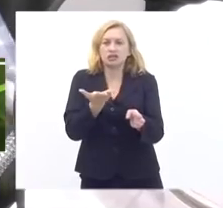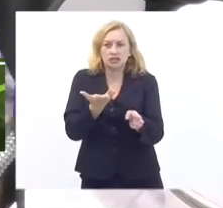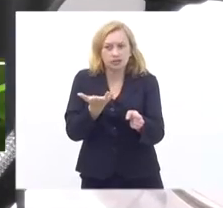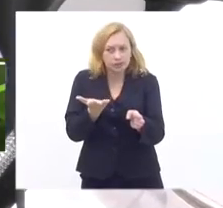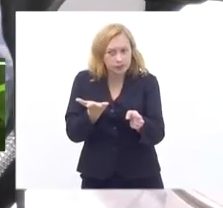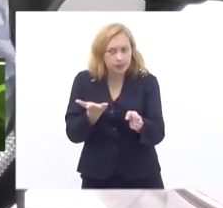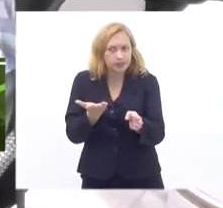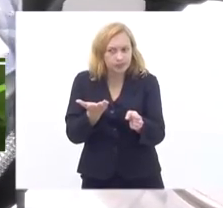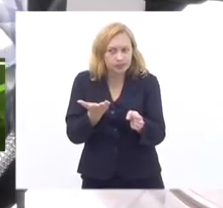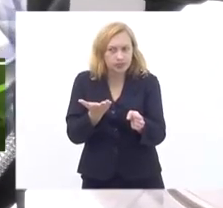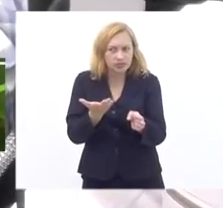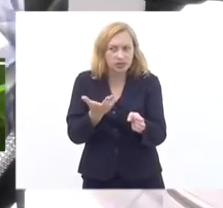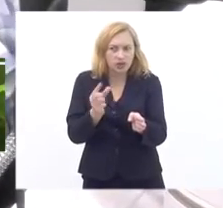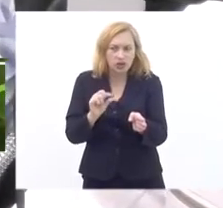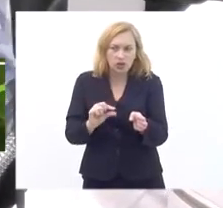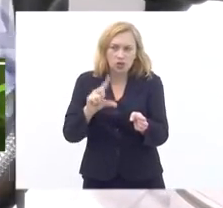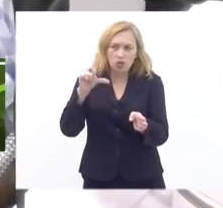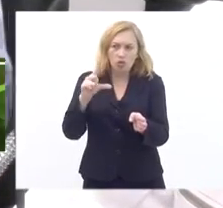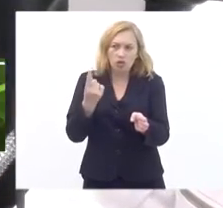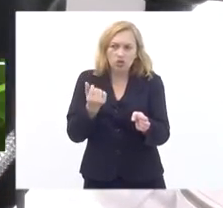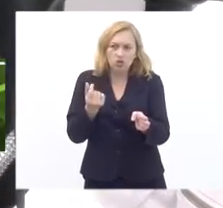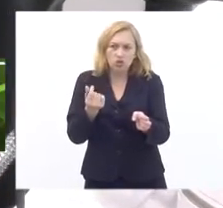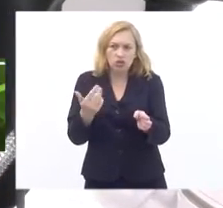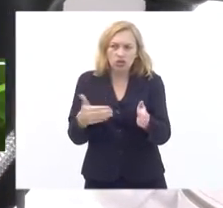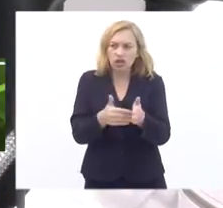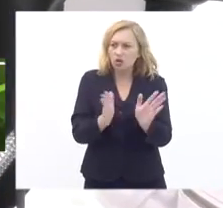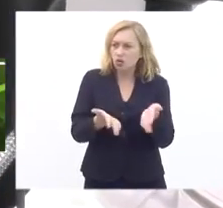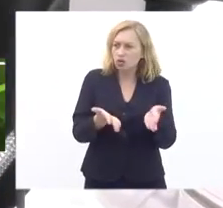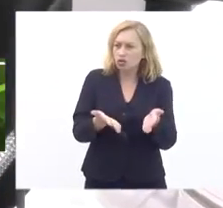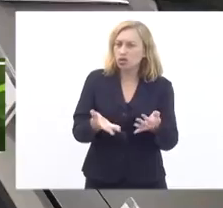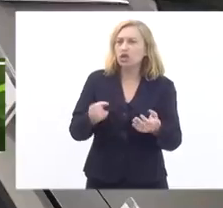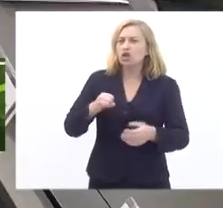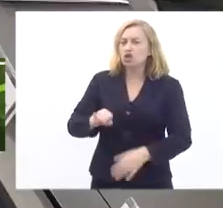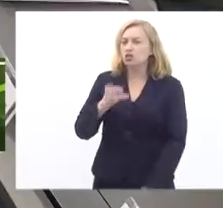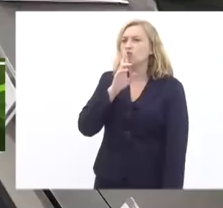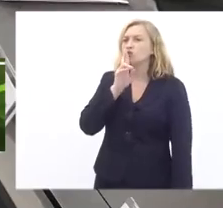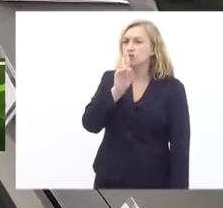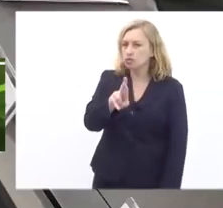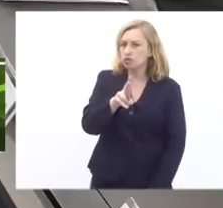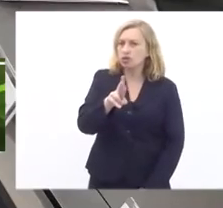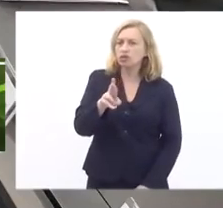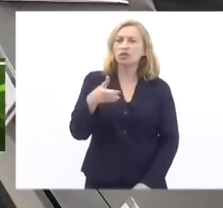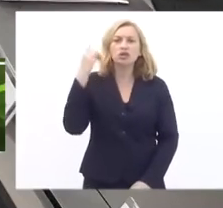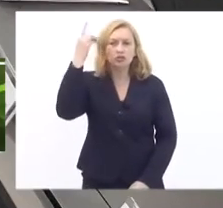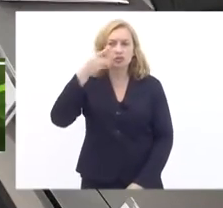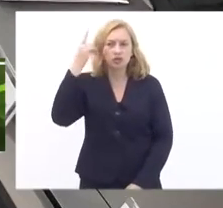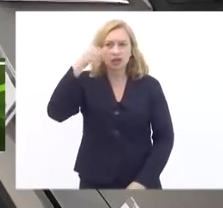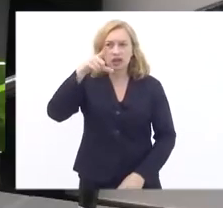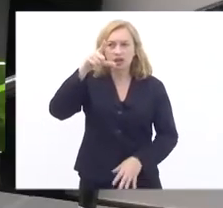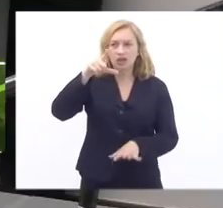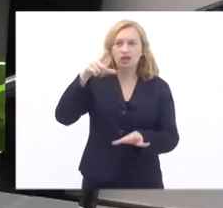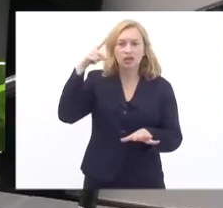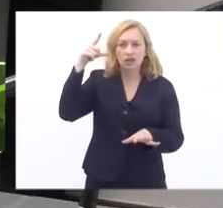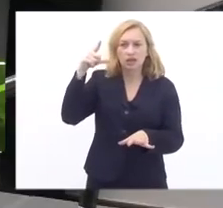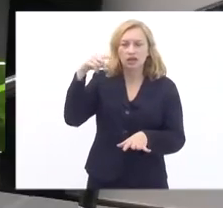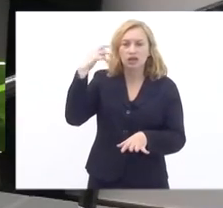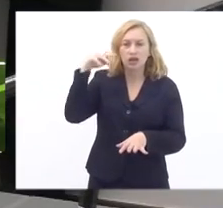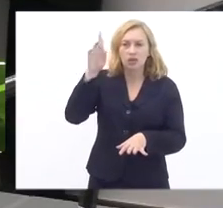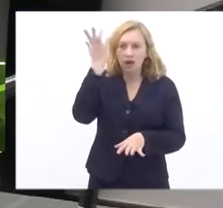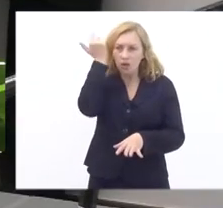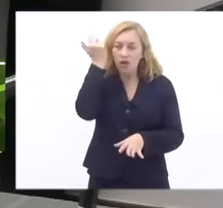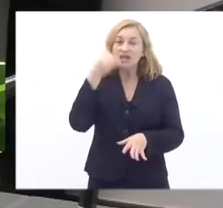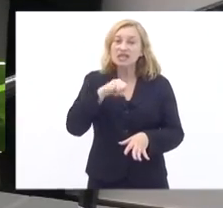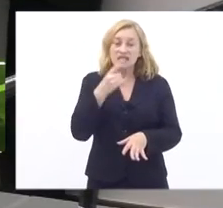incoerência. Senhora presidente, só responder a deputada Eliomar. Para a gente saber se esses indicadores